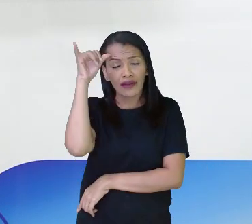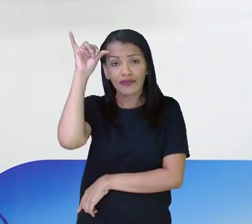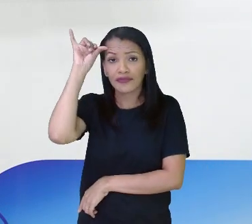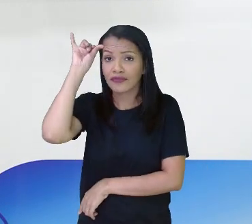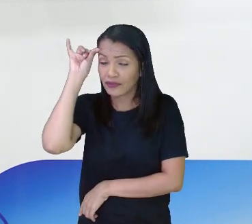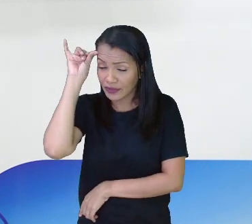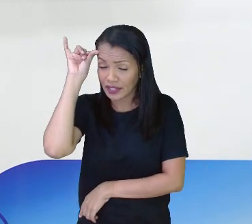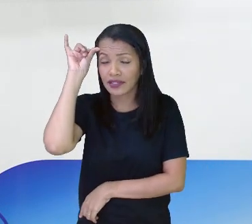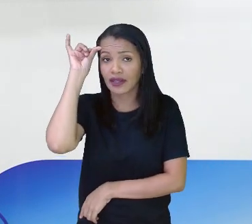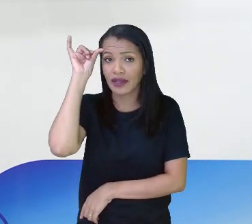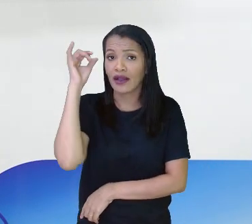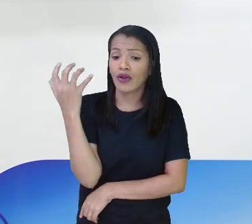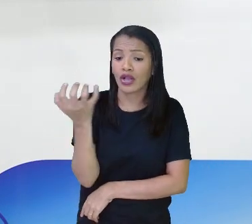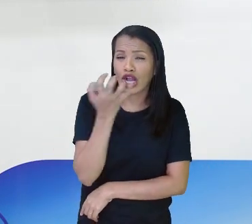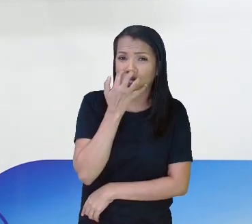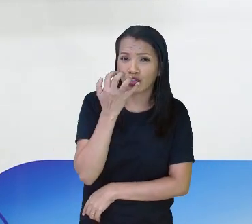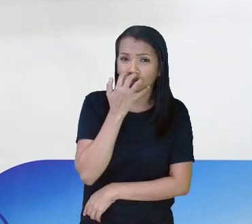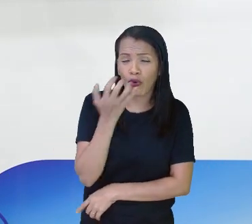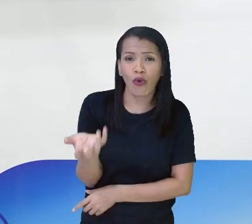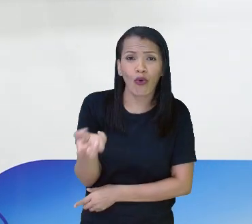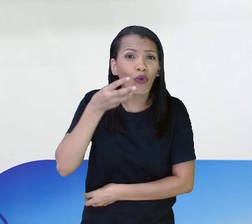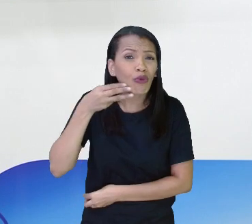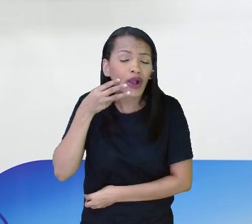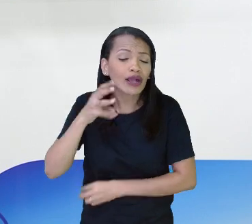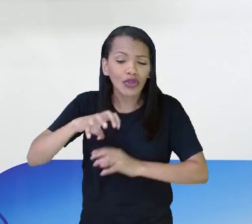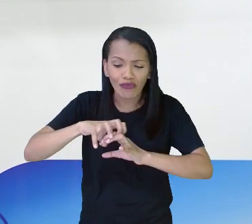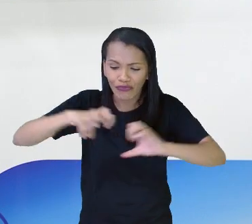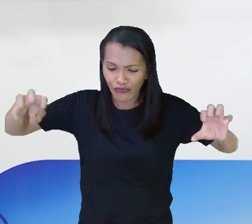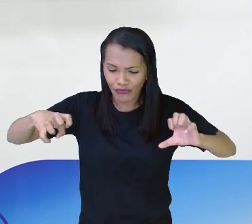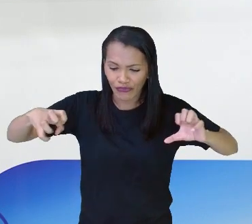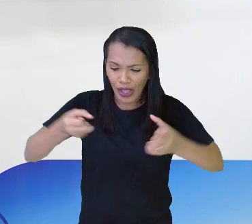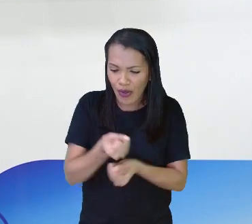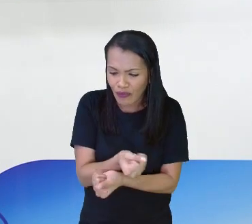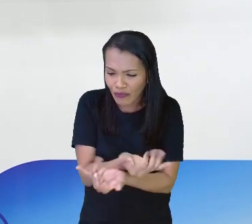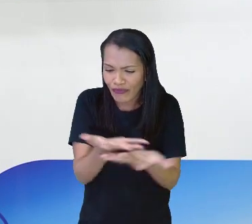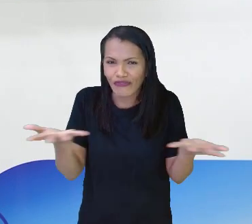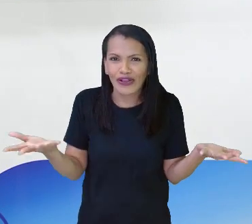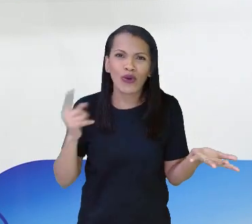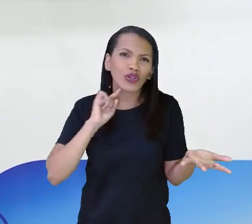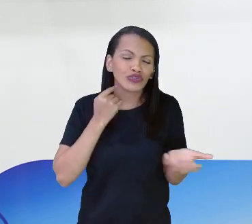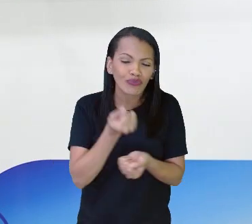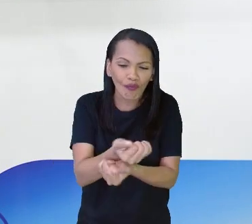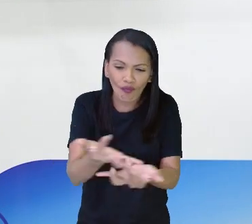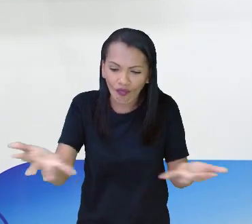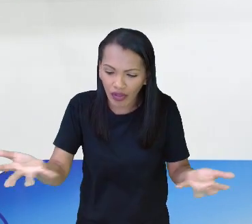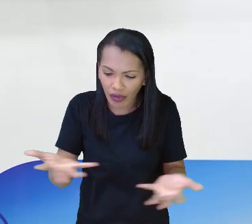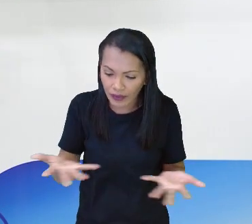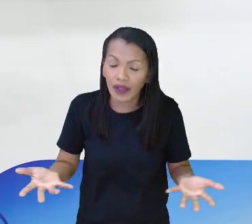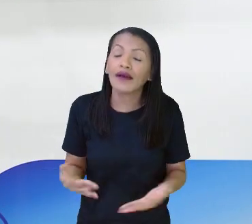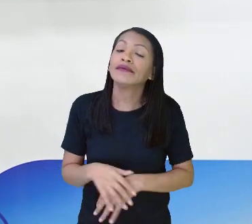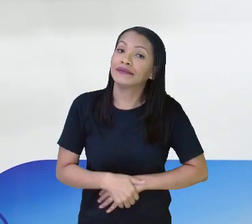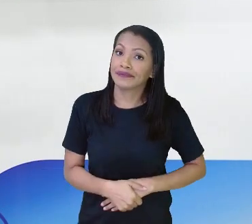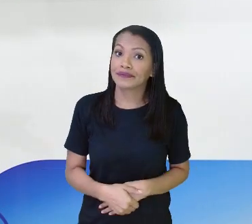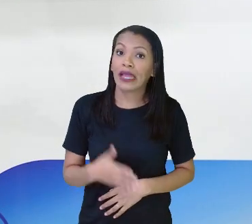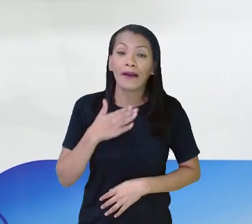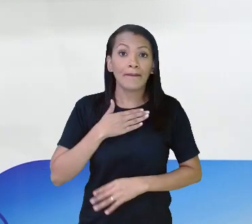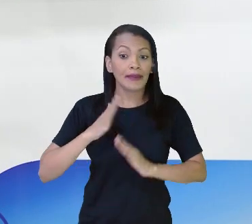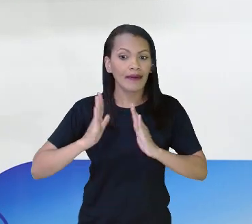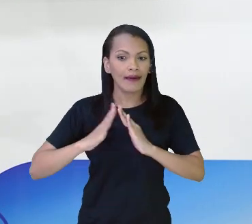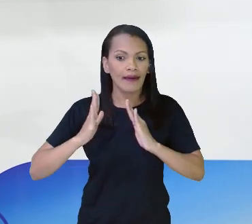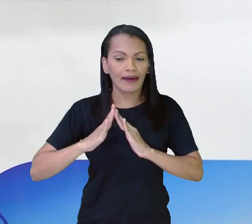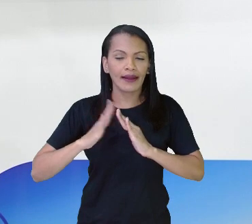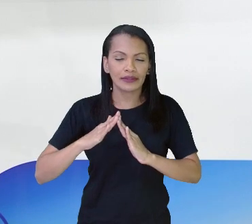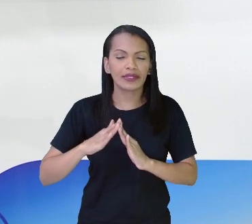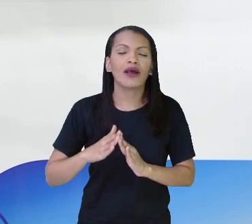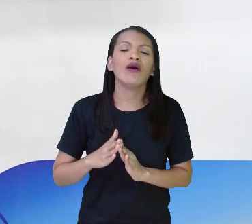passa, o caminhão, né, lixo, segundas, quartas e sextas. Então, não tem necessidade de eu colocar o meu lixo pro lado de fora numa